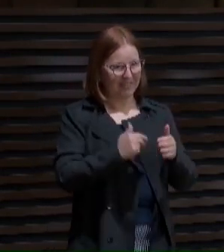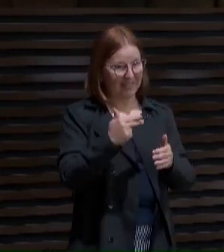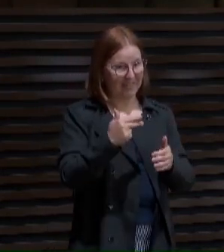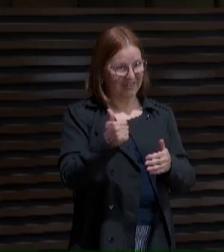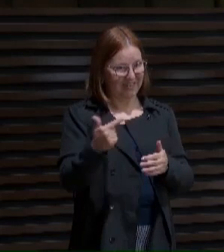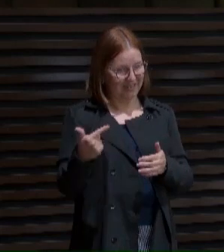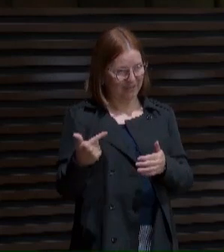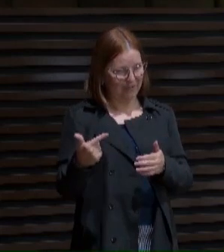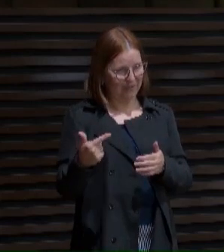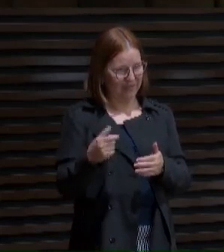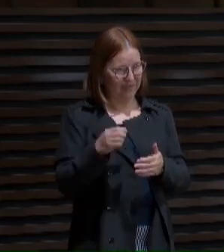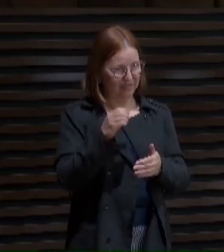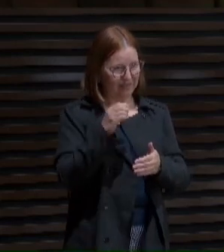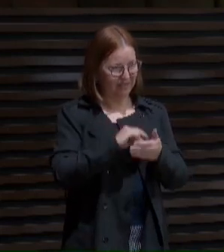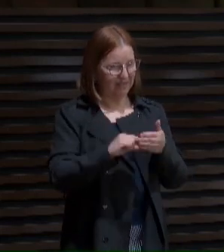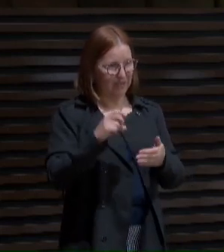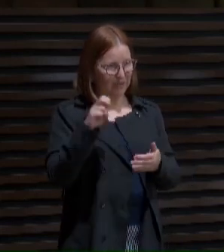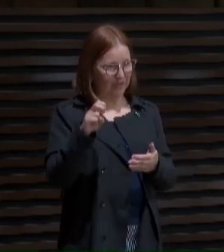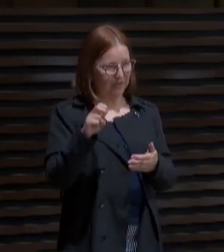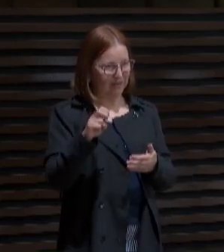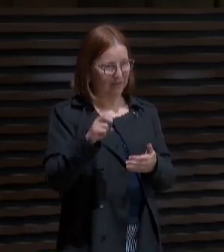Romanos 10:9 e Atos 4:12.